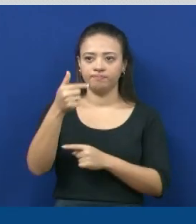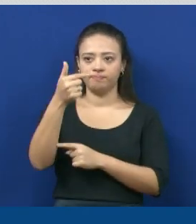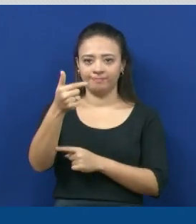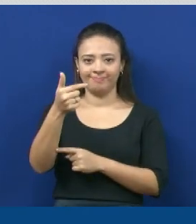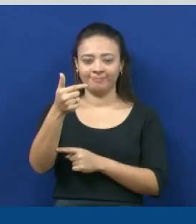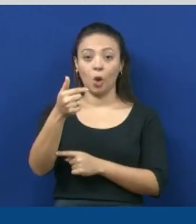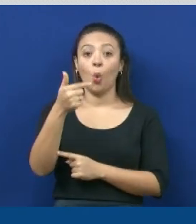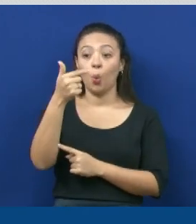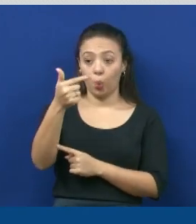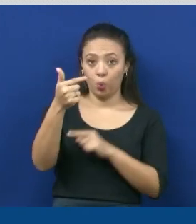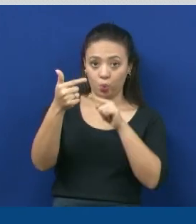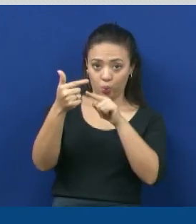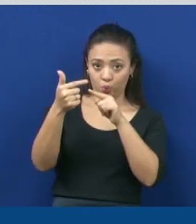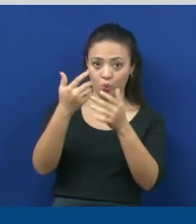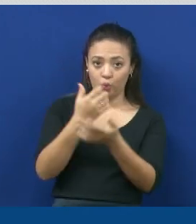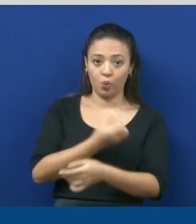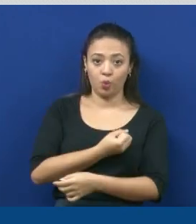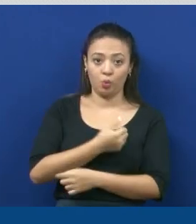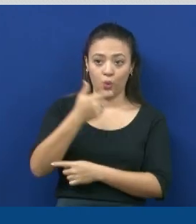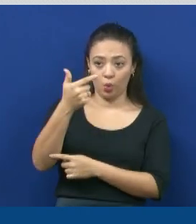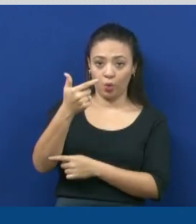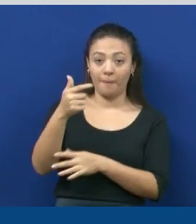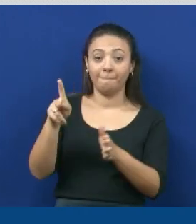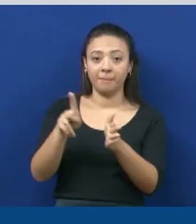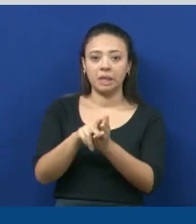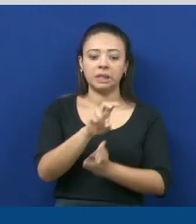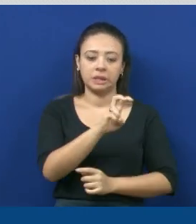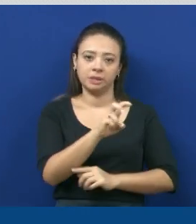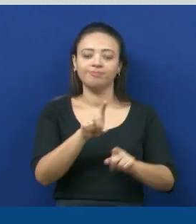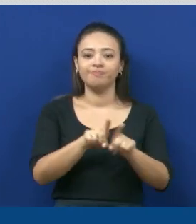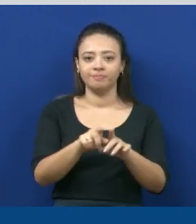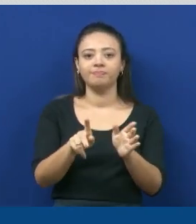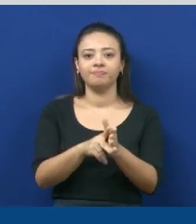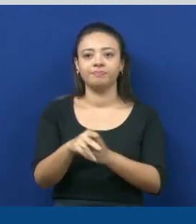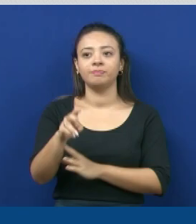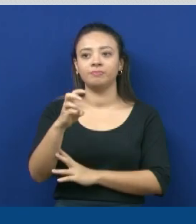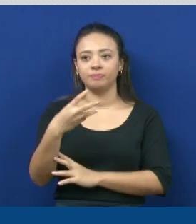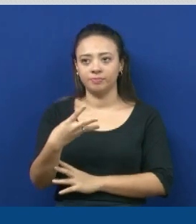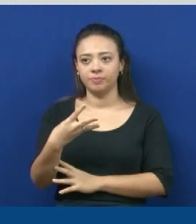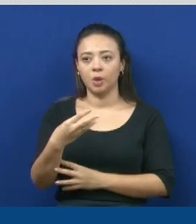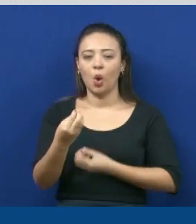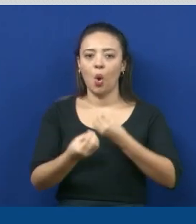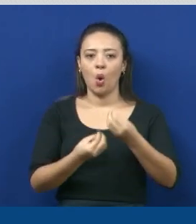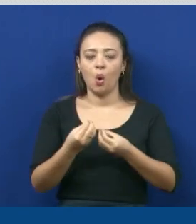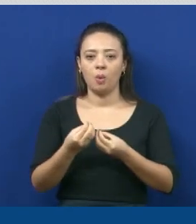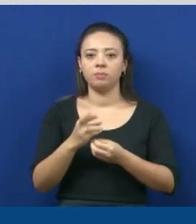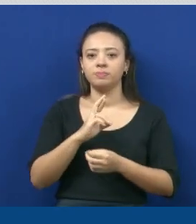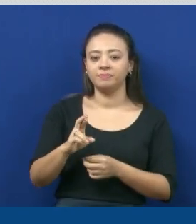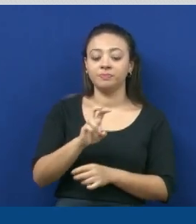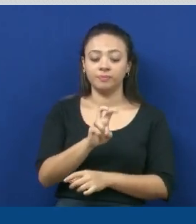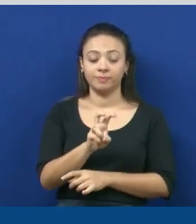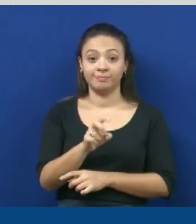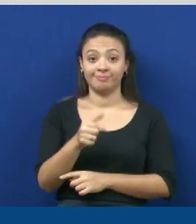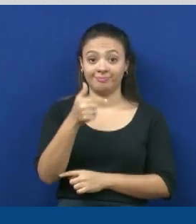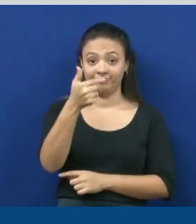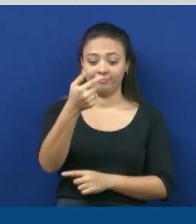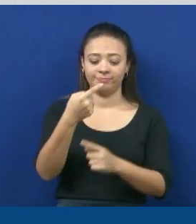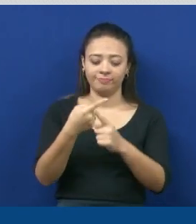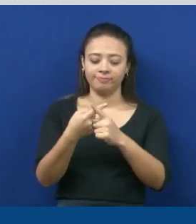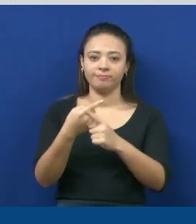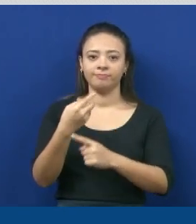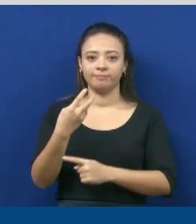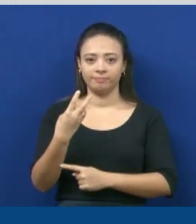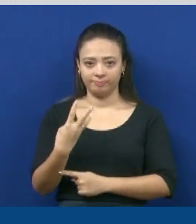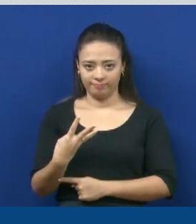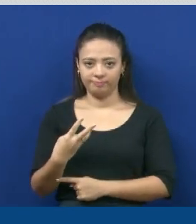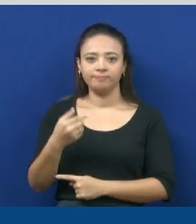distribuir esse expoente para os dois fatores, o 3, o 5 e o 3. Ficaria assim, ó, 5 ao quadrado vezes 3